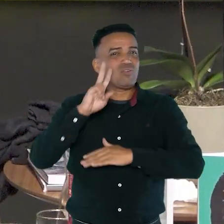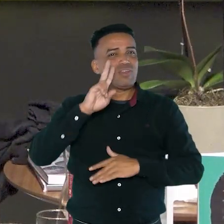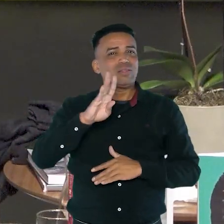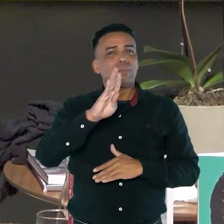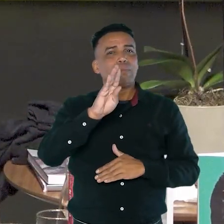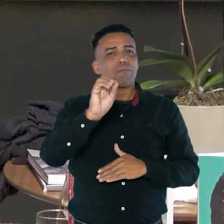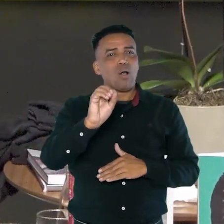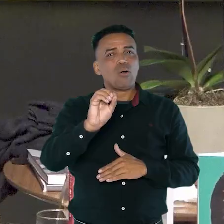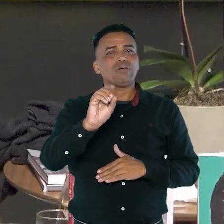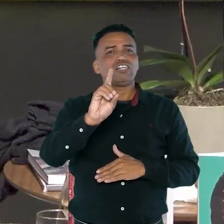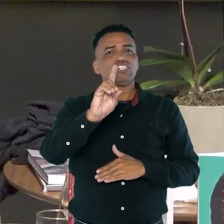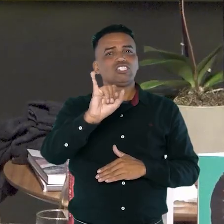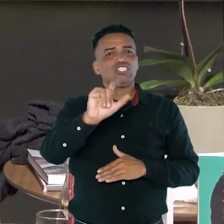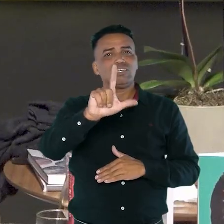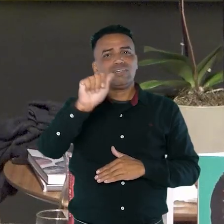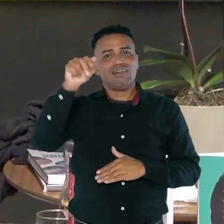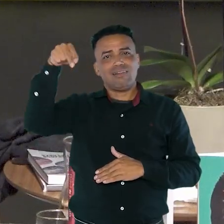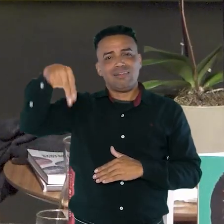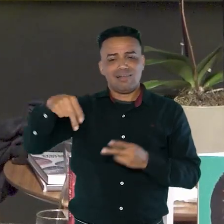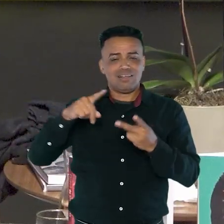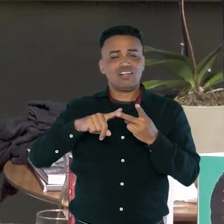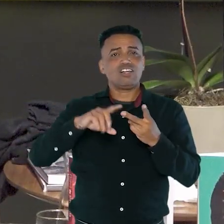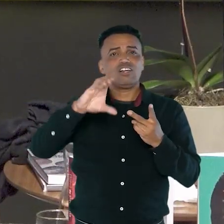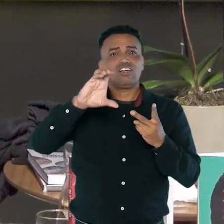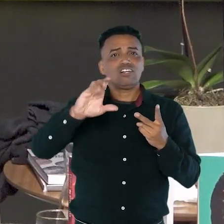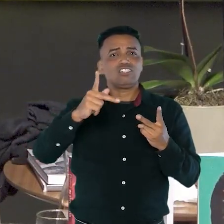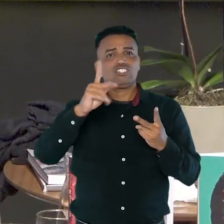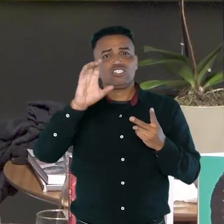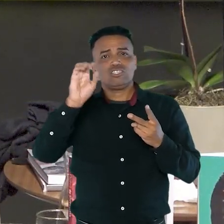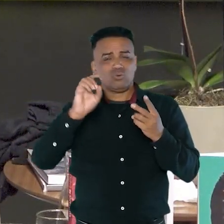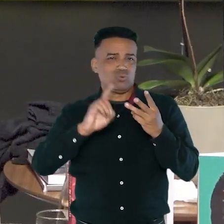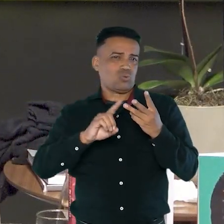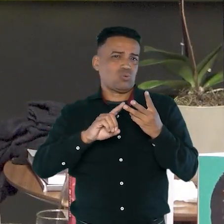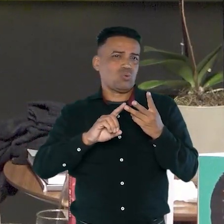vendo Chico, vendo Caetano, vendo Gilberto Gil,